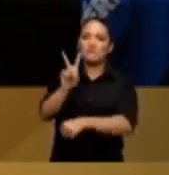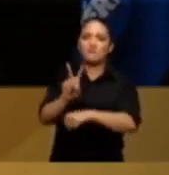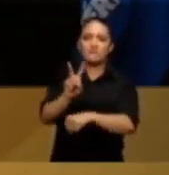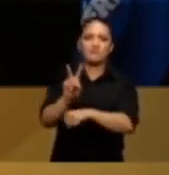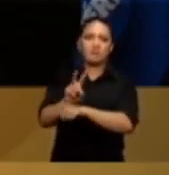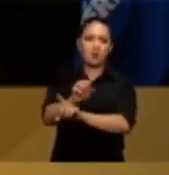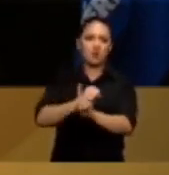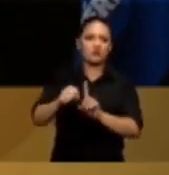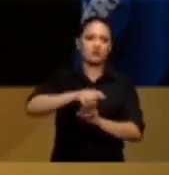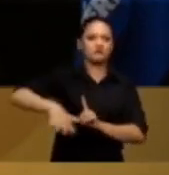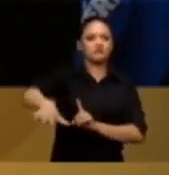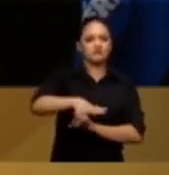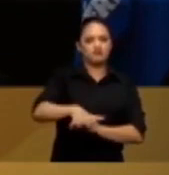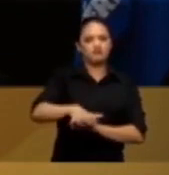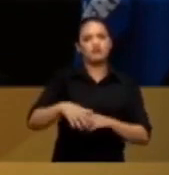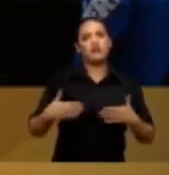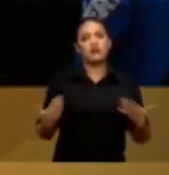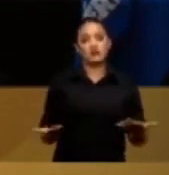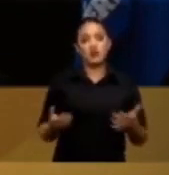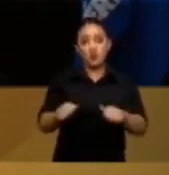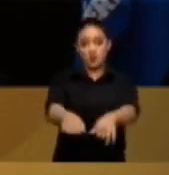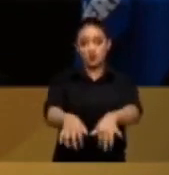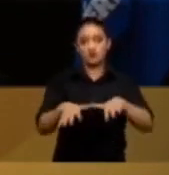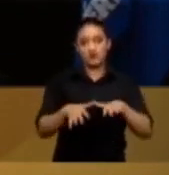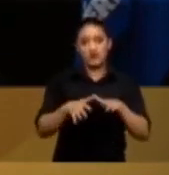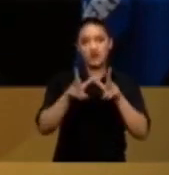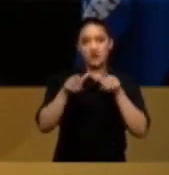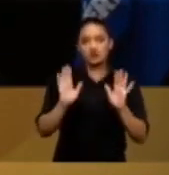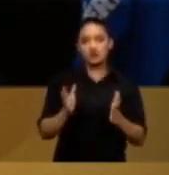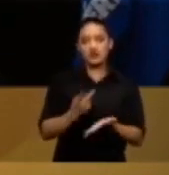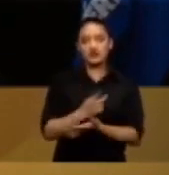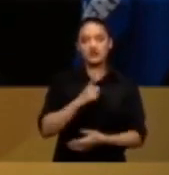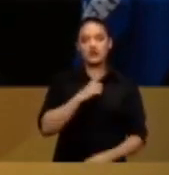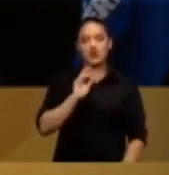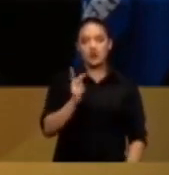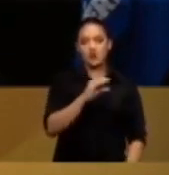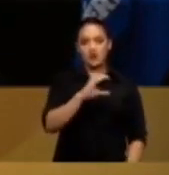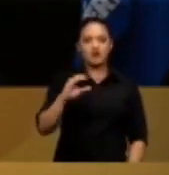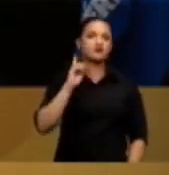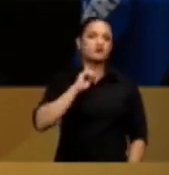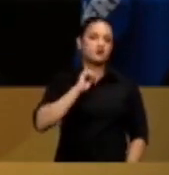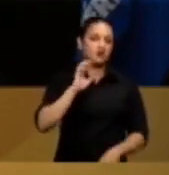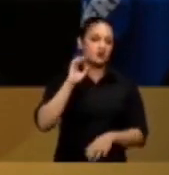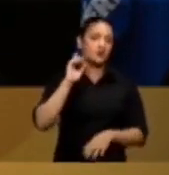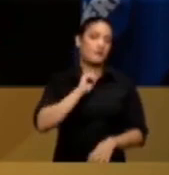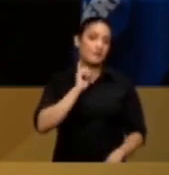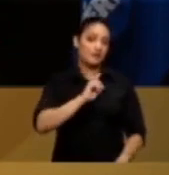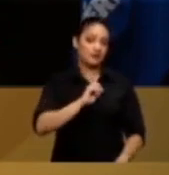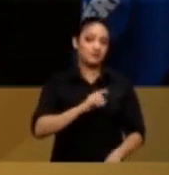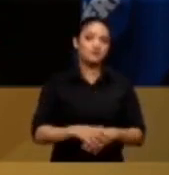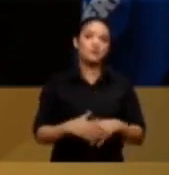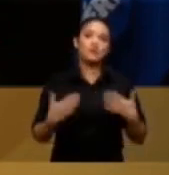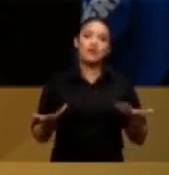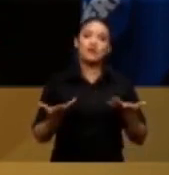insuficiente. Consoante entendeu esta Suprema Corte no HC 102.087 de Minas Gerais. Em suma, a fuga